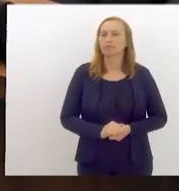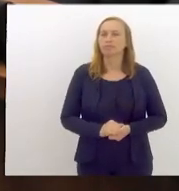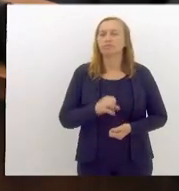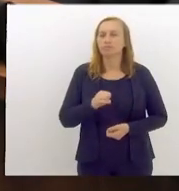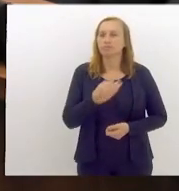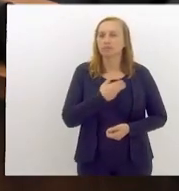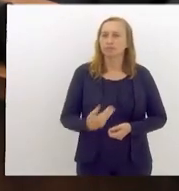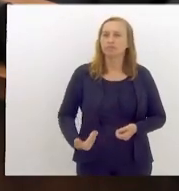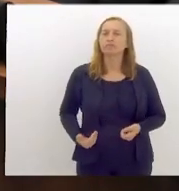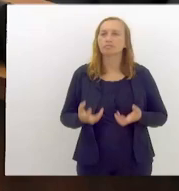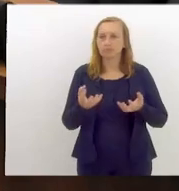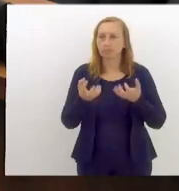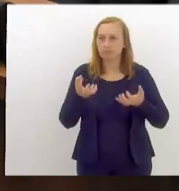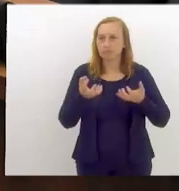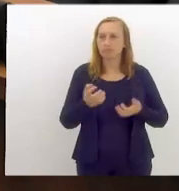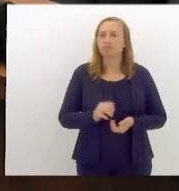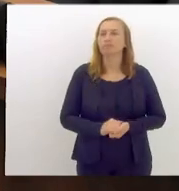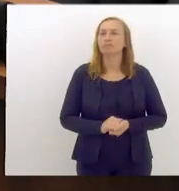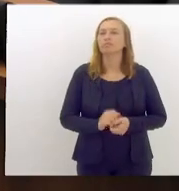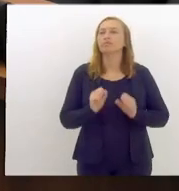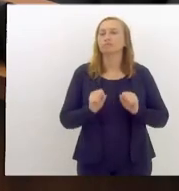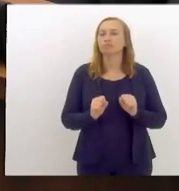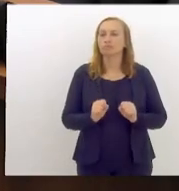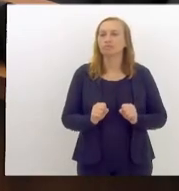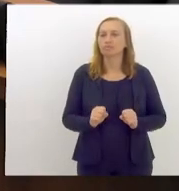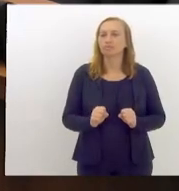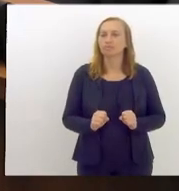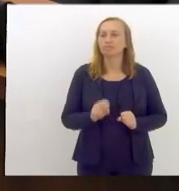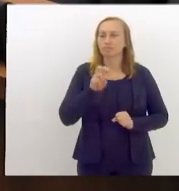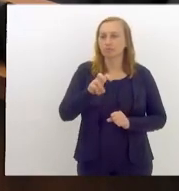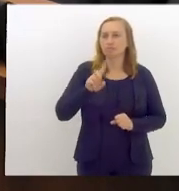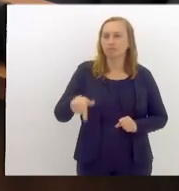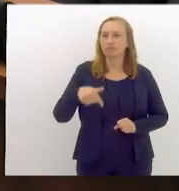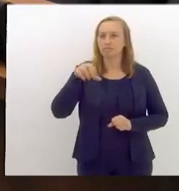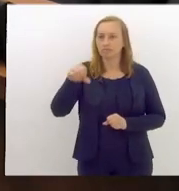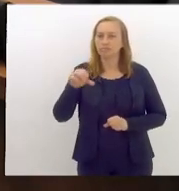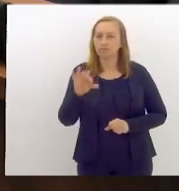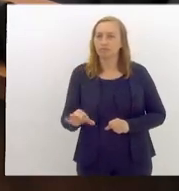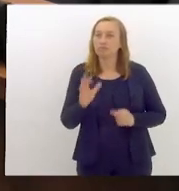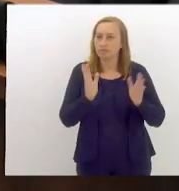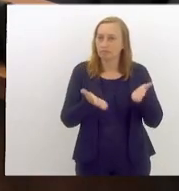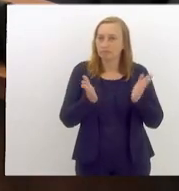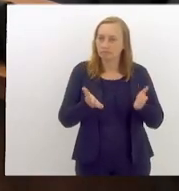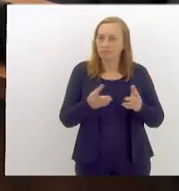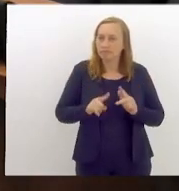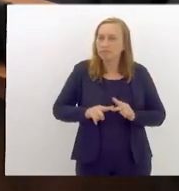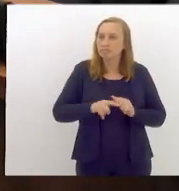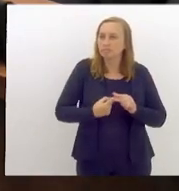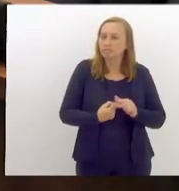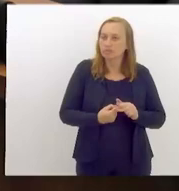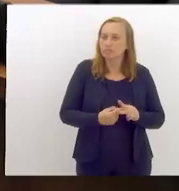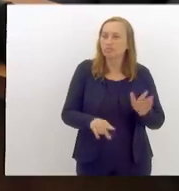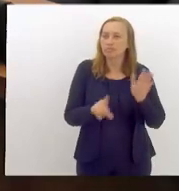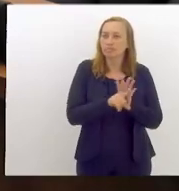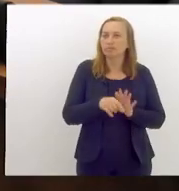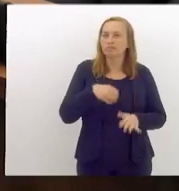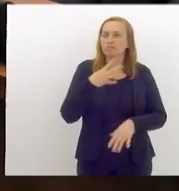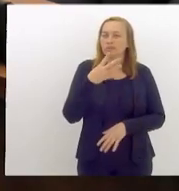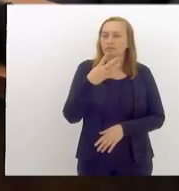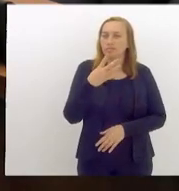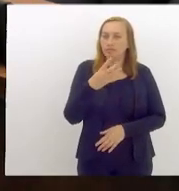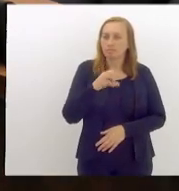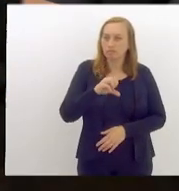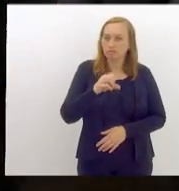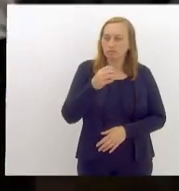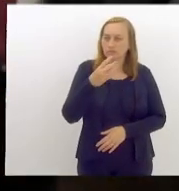se o governo preferir a gente pode garantir o 5,9% agora alterar a lei 9346